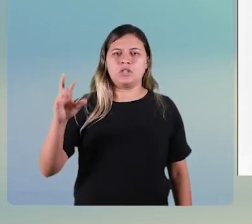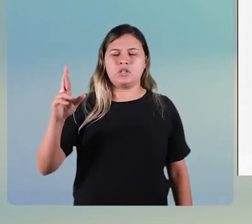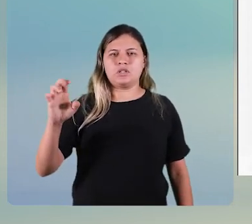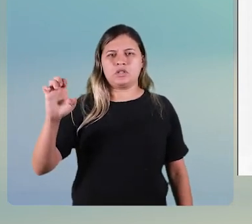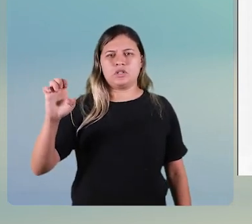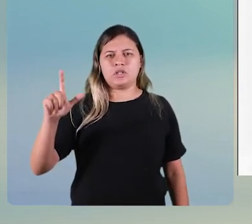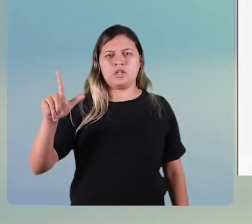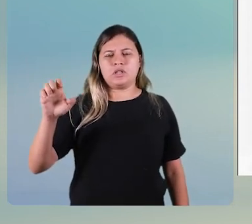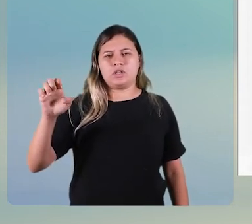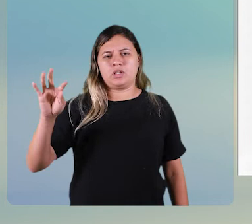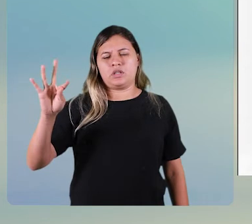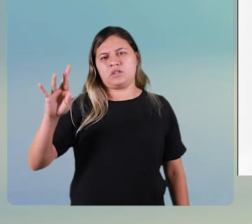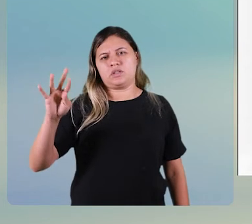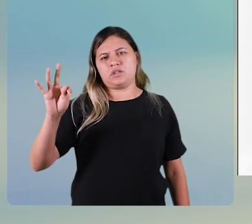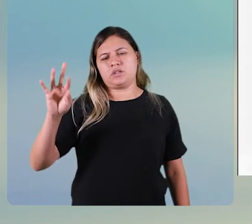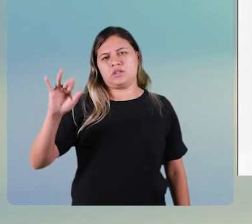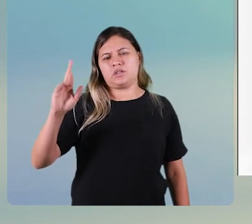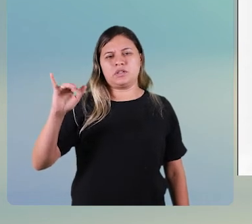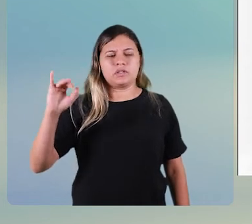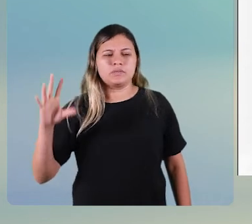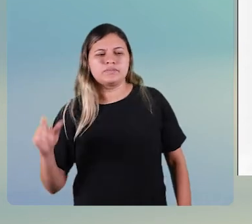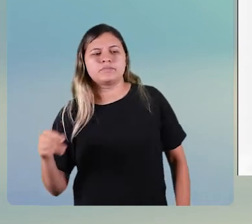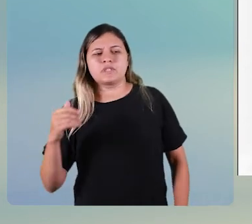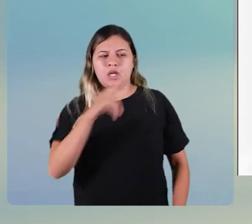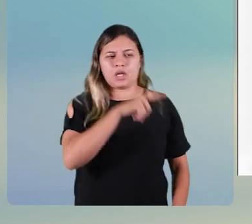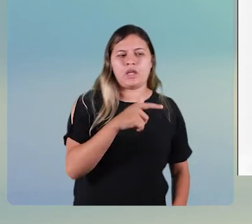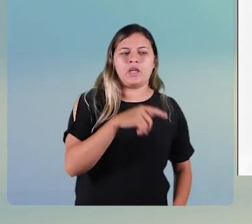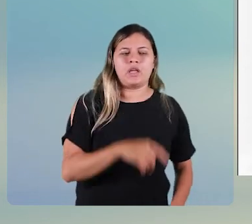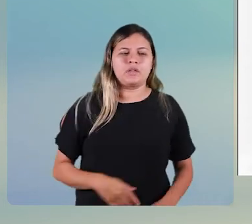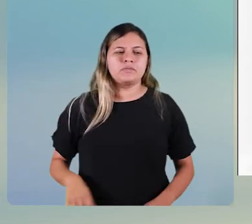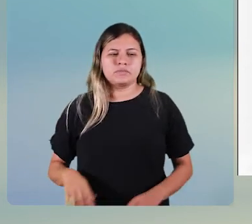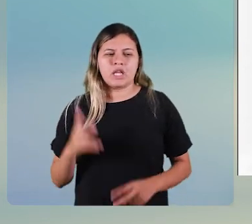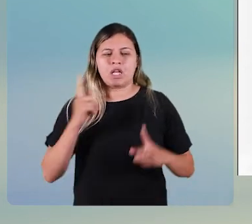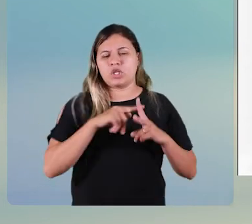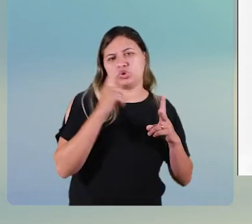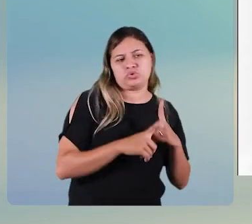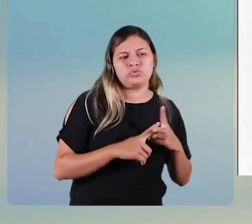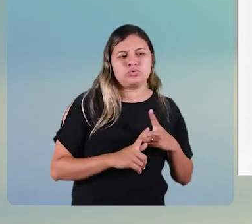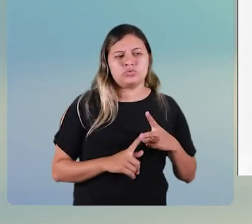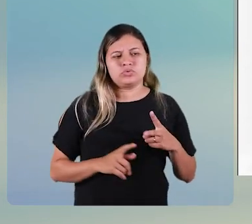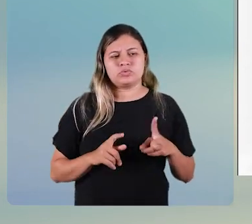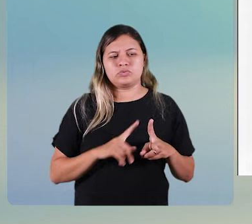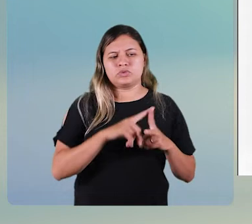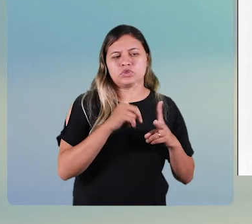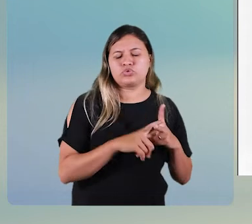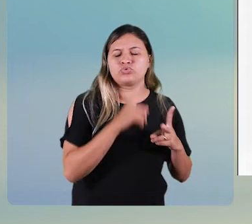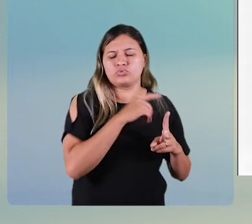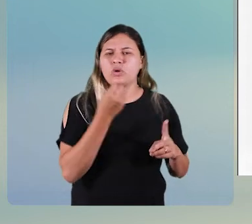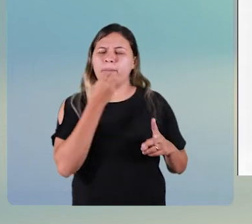sustentabilidade também. Por quê? Porque ela é uma das únicas, ó. Ela, a eólica, a solar, são as únicas que não liberam carbono no